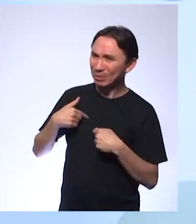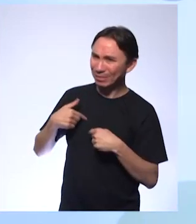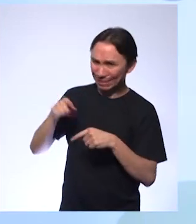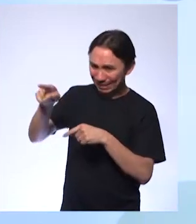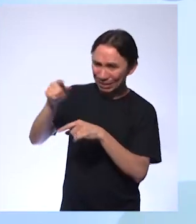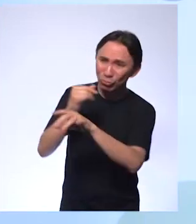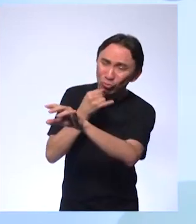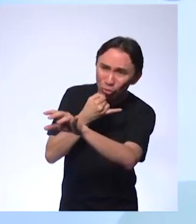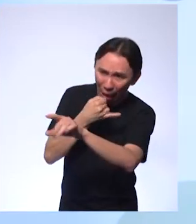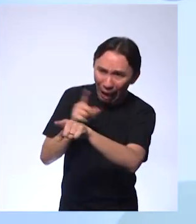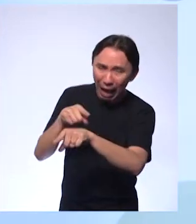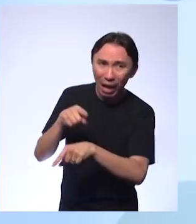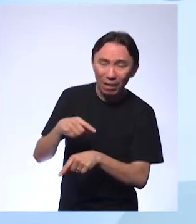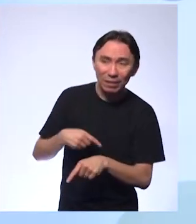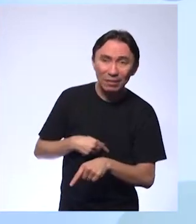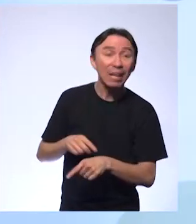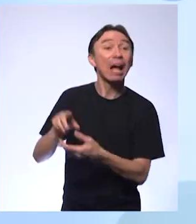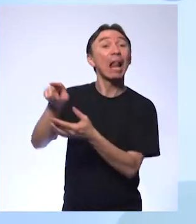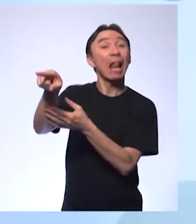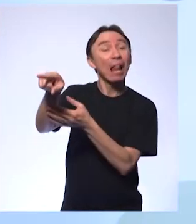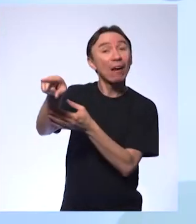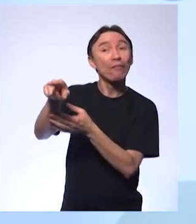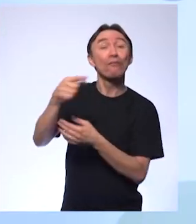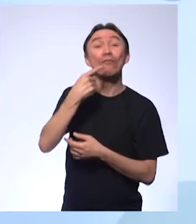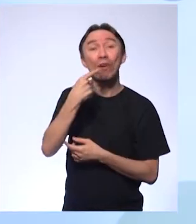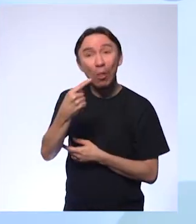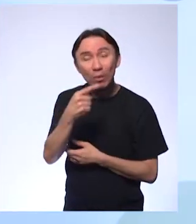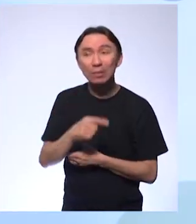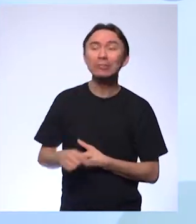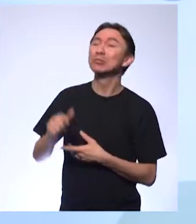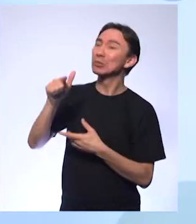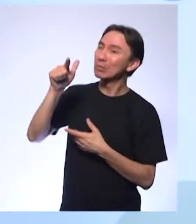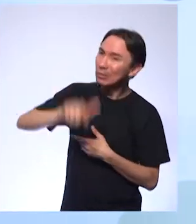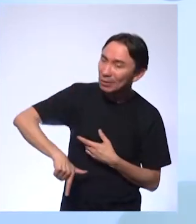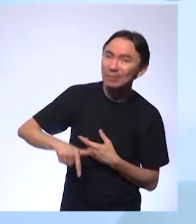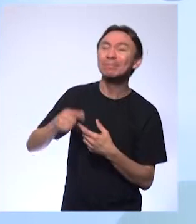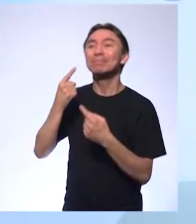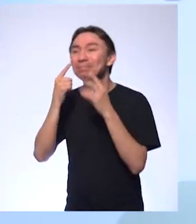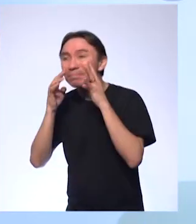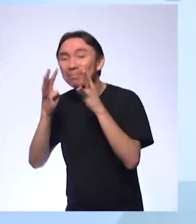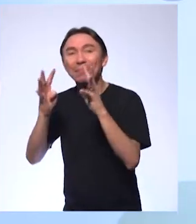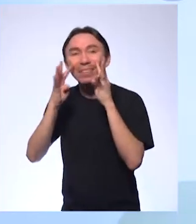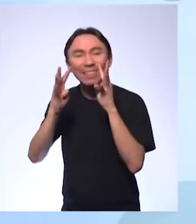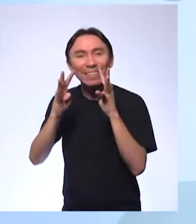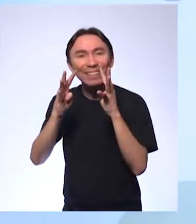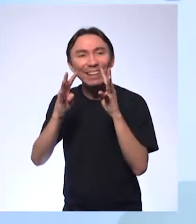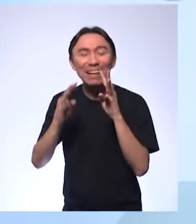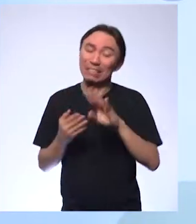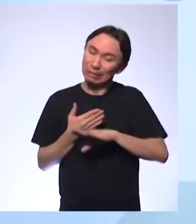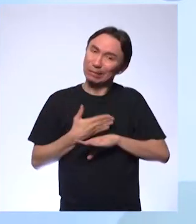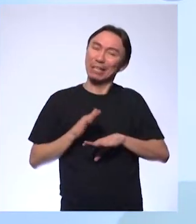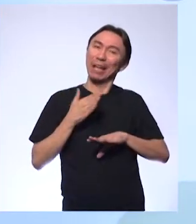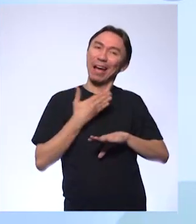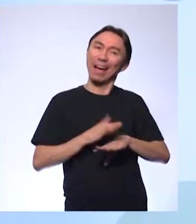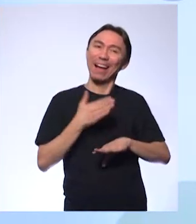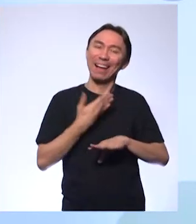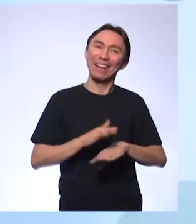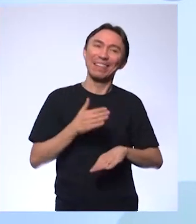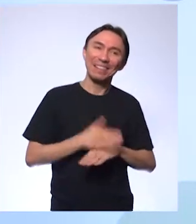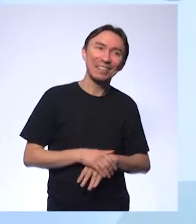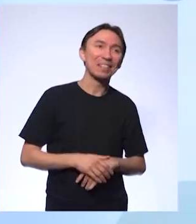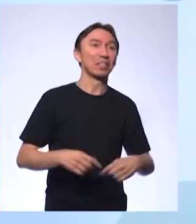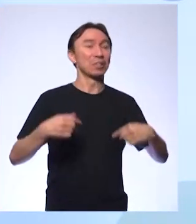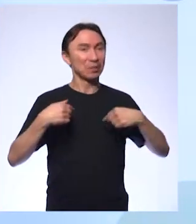repete o que a pessoa falou, usando outras palavras, que é um exercício para você mesmo, ouvir o que a pessoa está falando. Né? É algo que eu estou